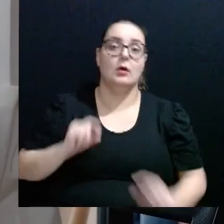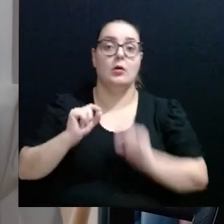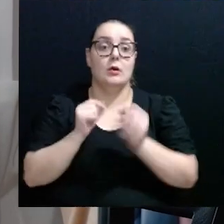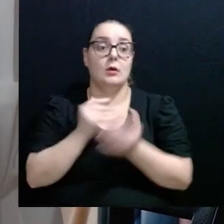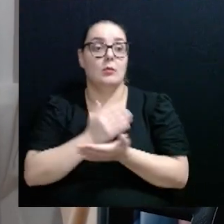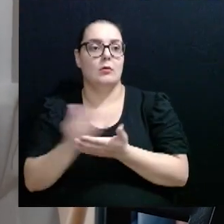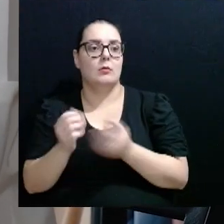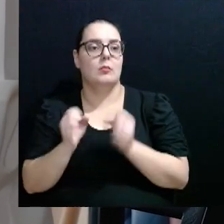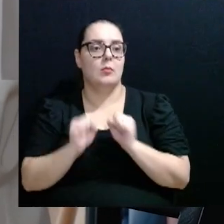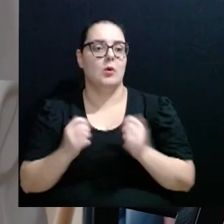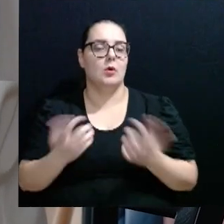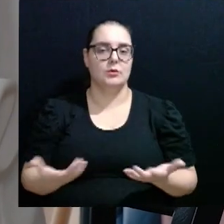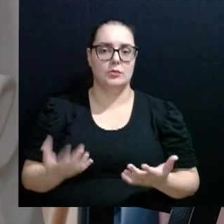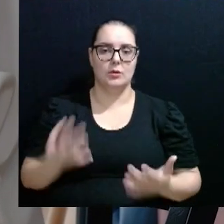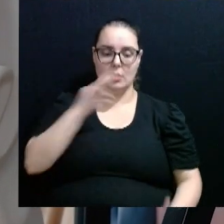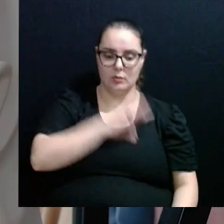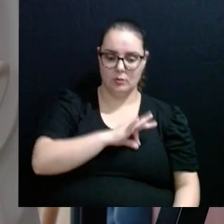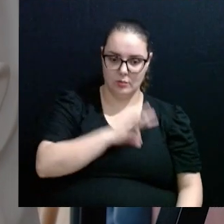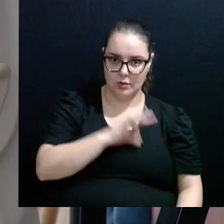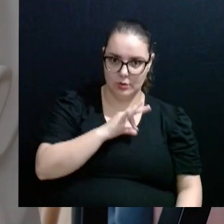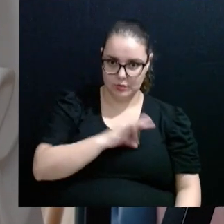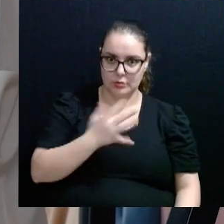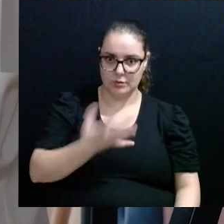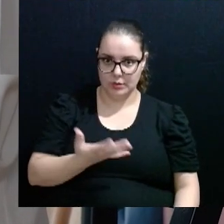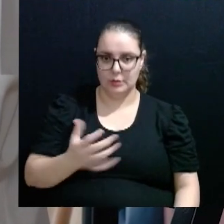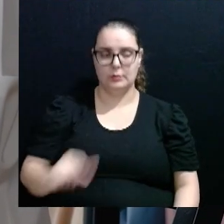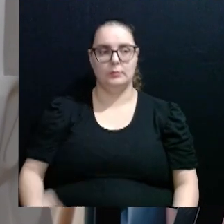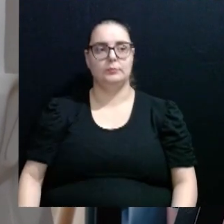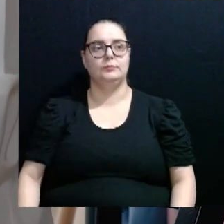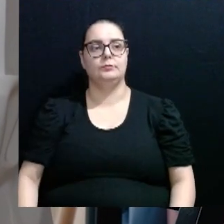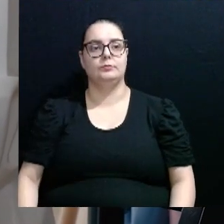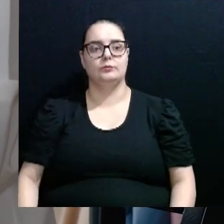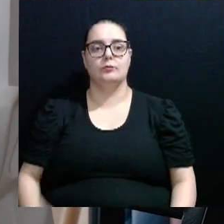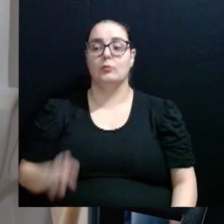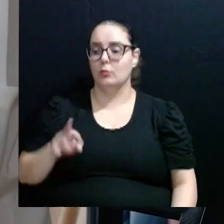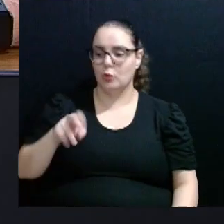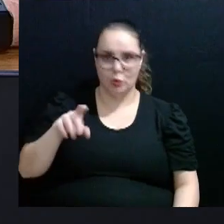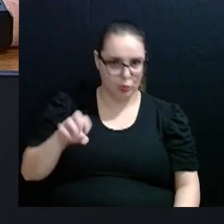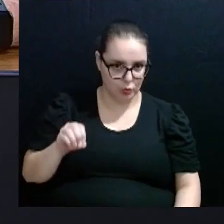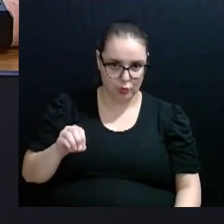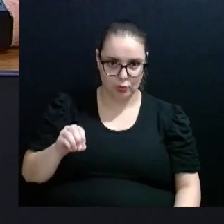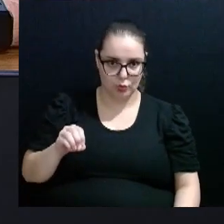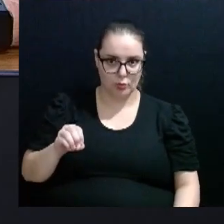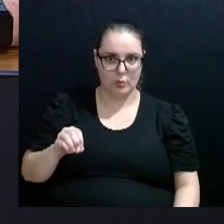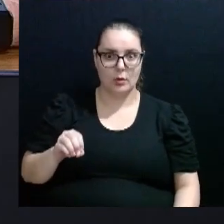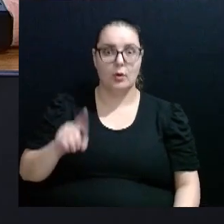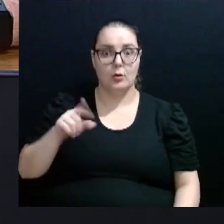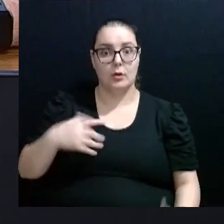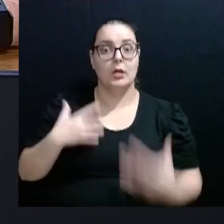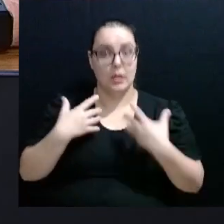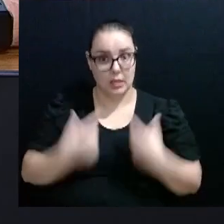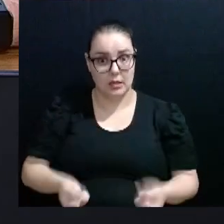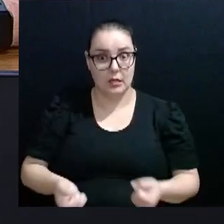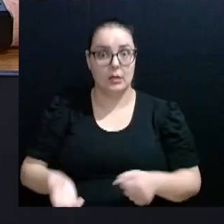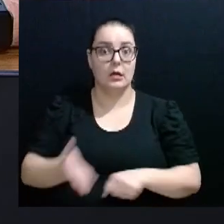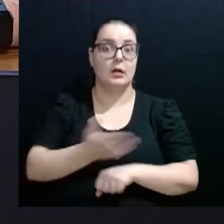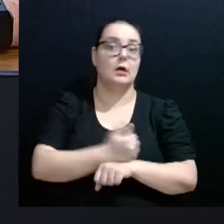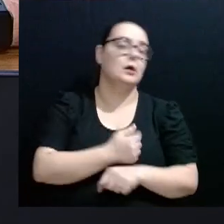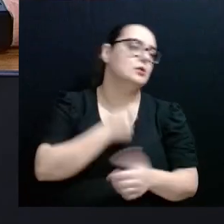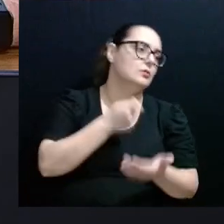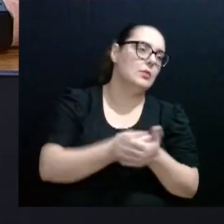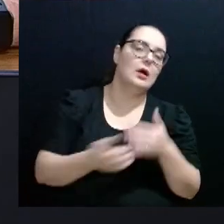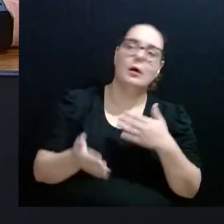seu salário ali, bruto, do salário bruto mesmo, aquele que você recebe antes de pagar qualquer coisa,